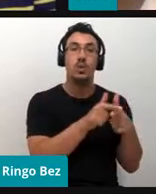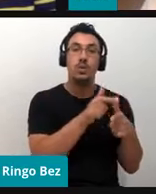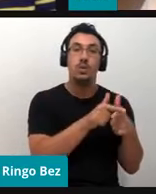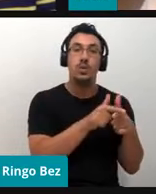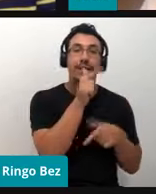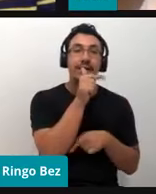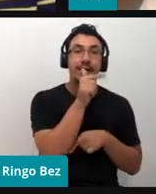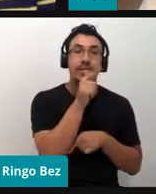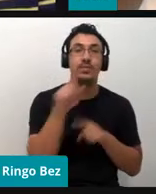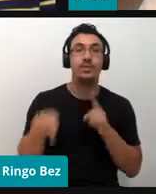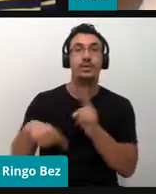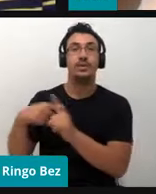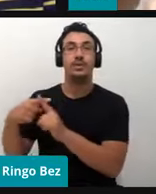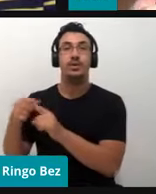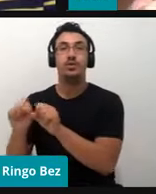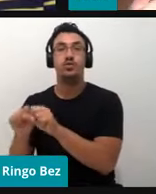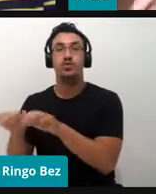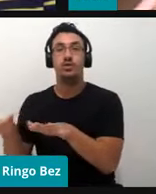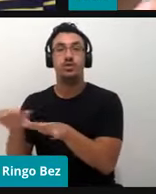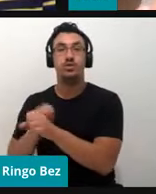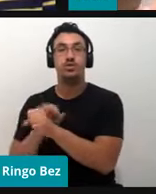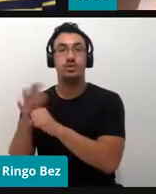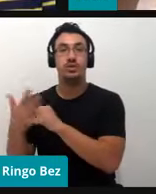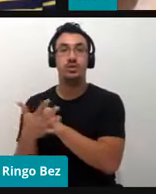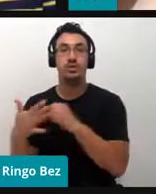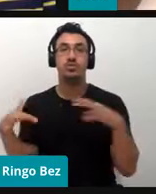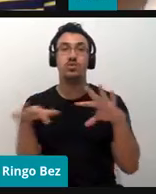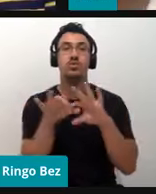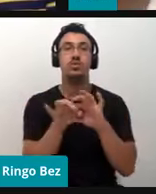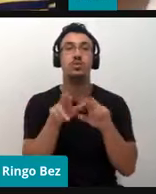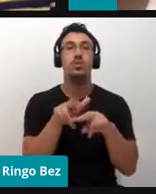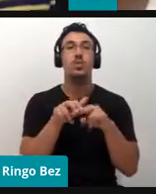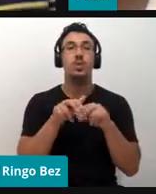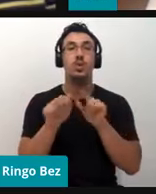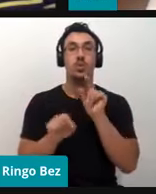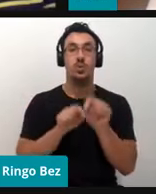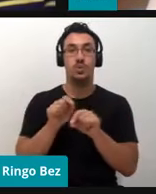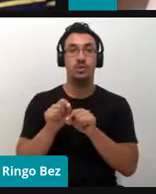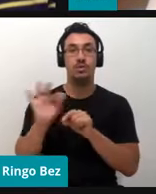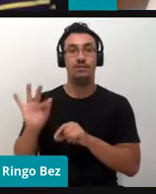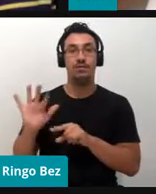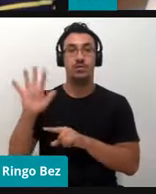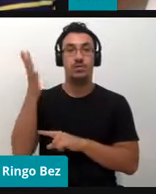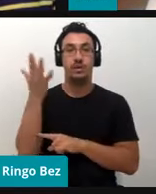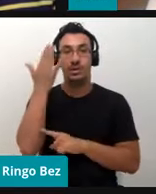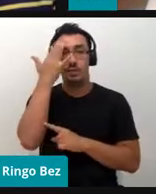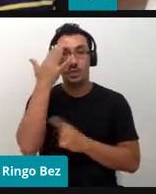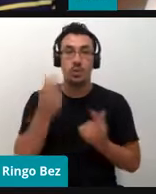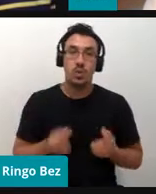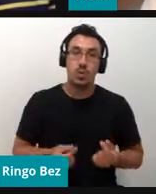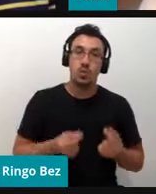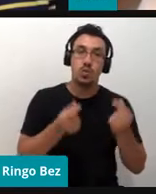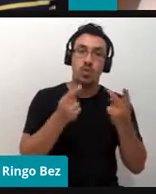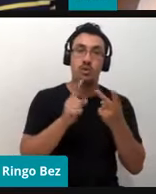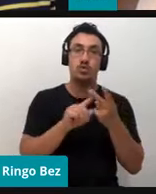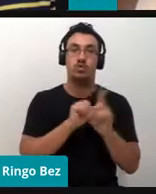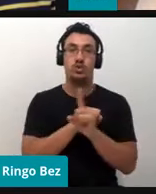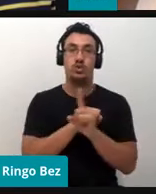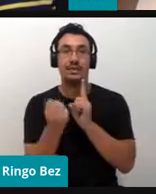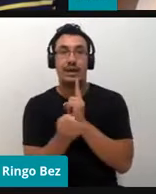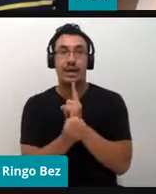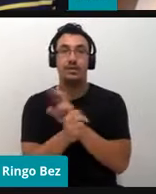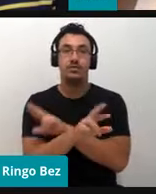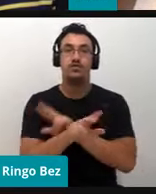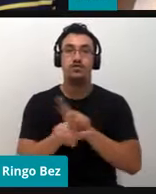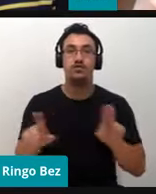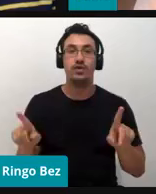e a Covid, eles estão interligados pelos seus efeitos econômicos, sociais, etc., mas também